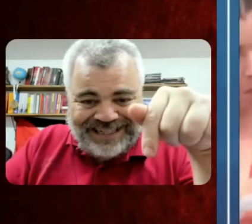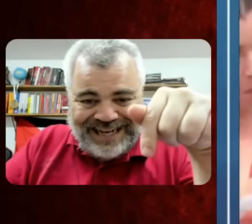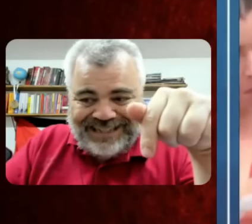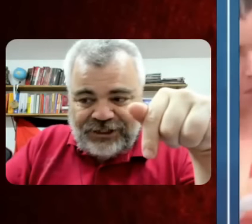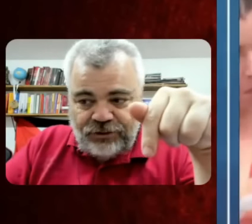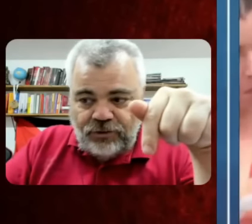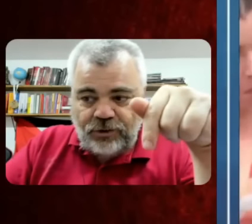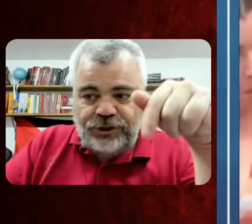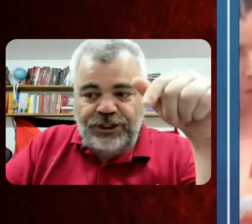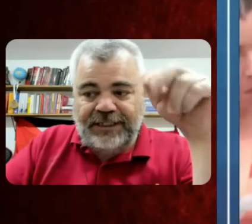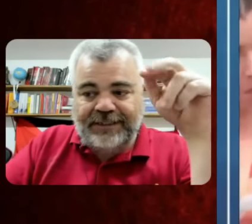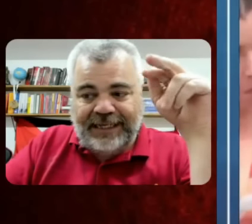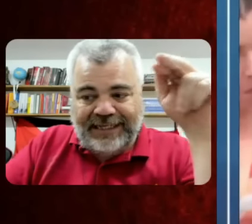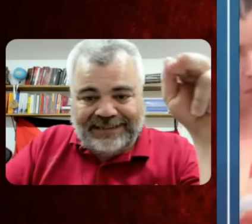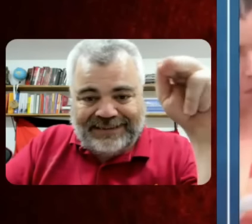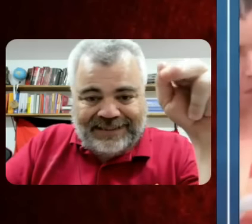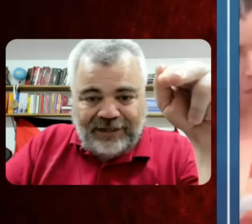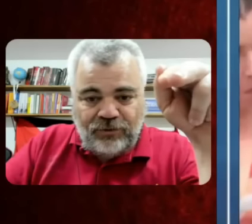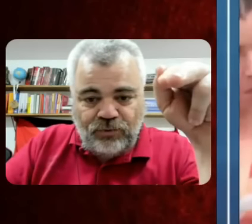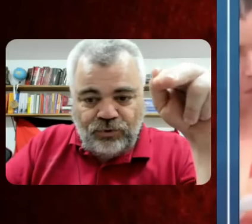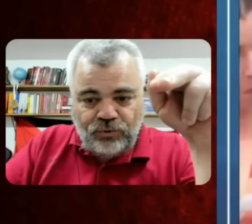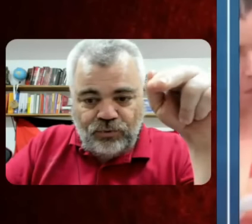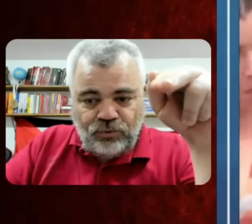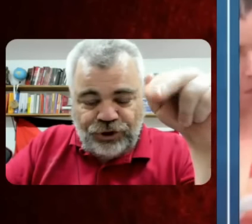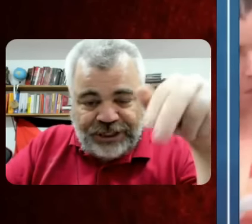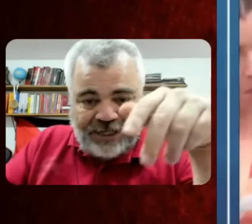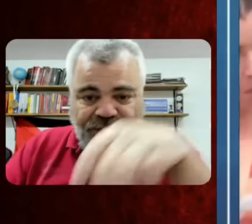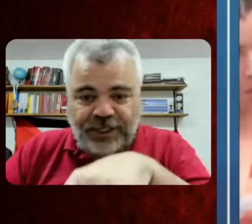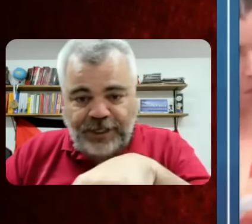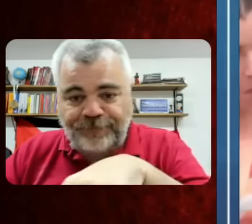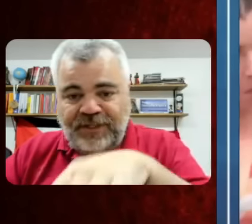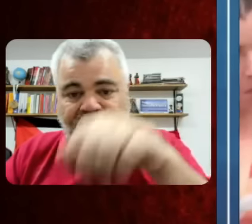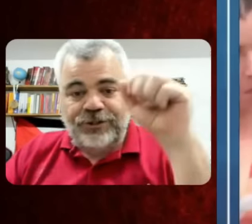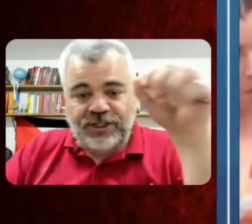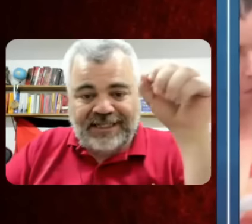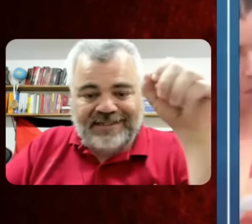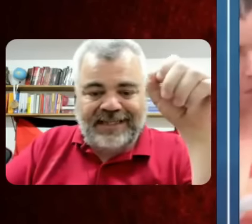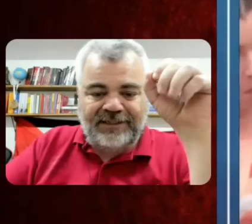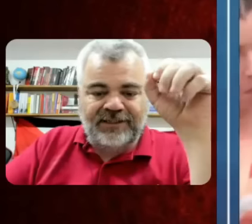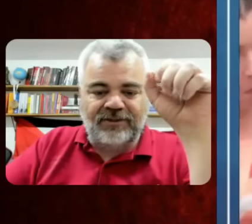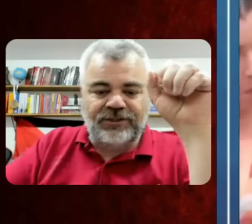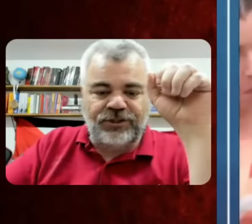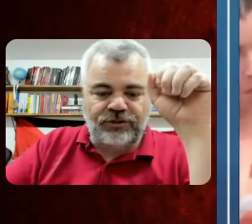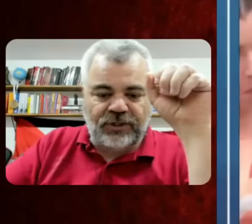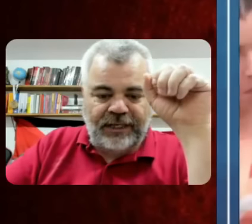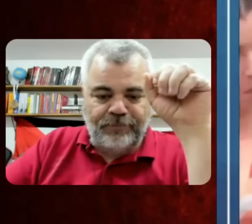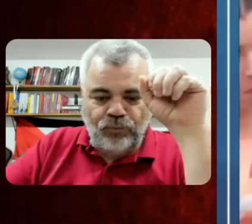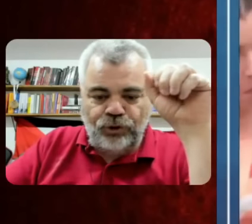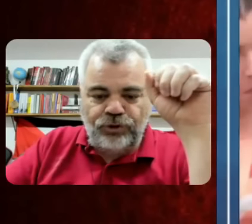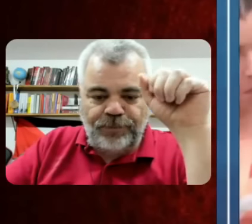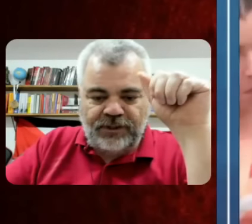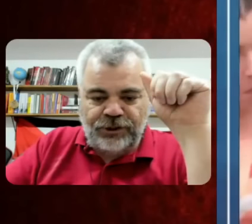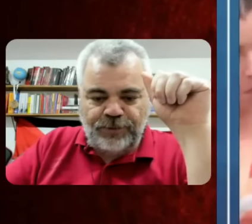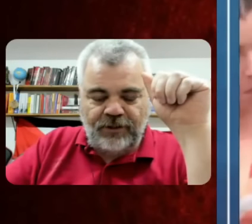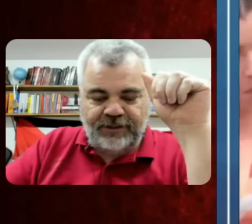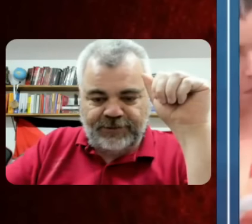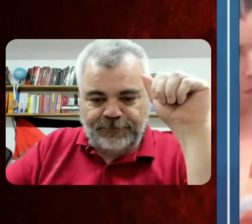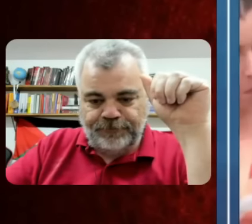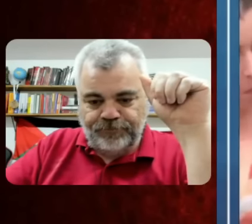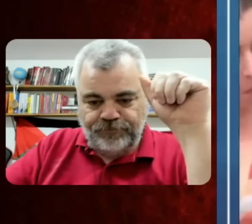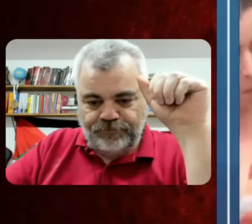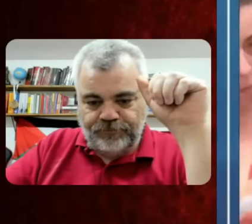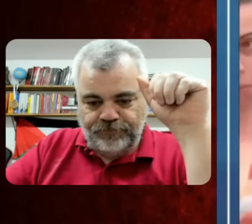vocês chegarem deixando a curtida tá e dizerem no no no chat aqui de que cidade estão assistindo isso aqui é muito importante para